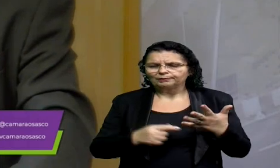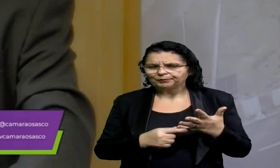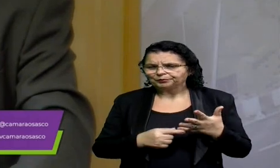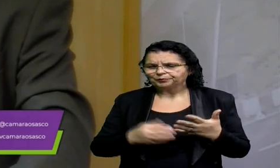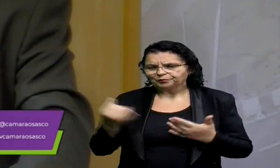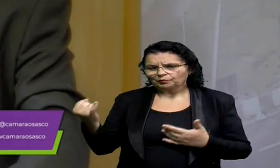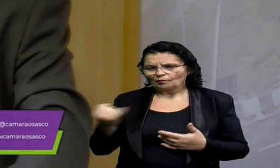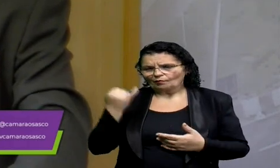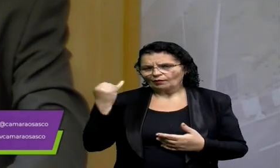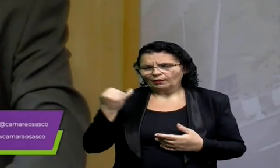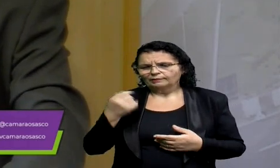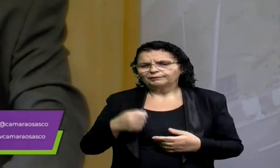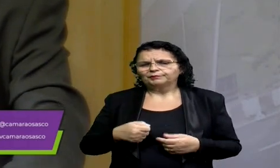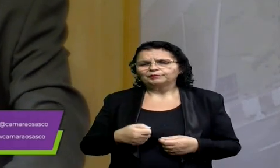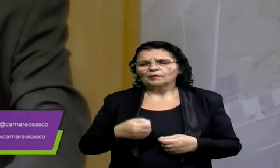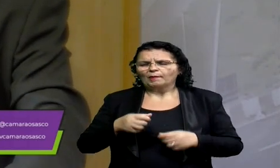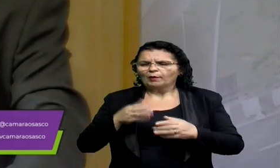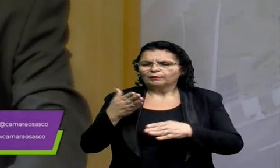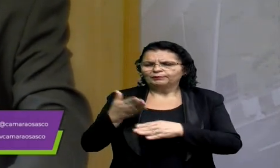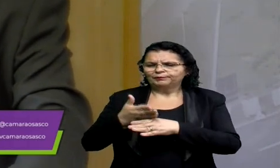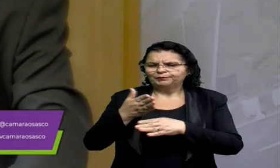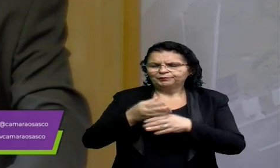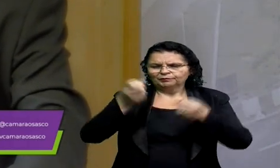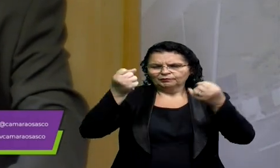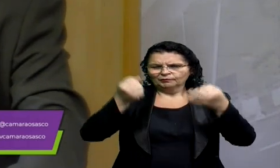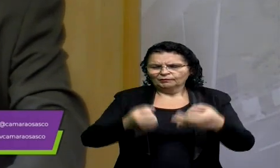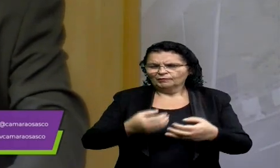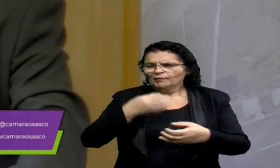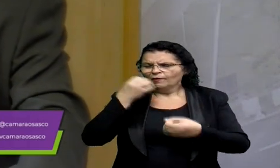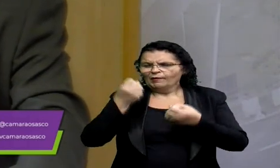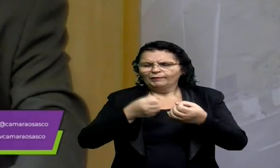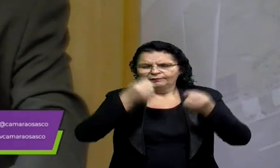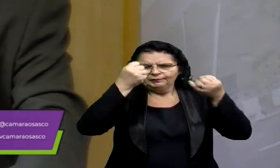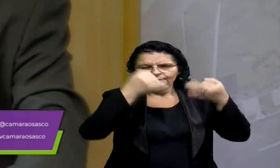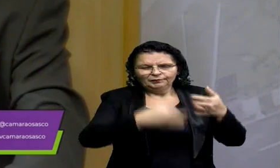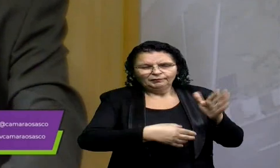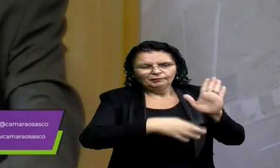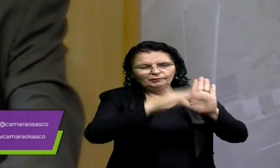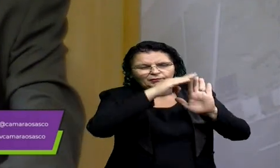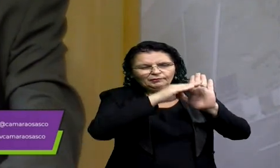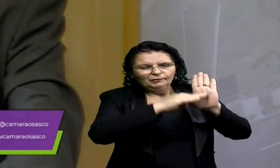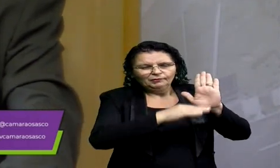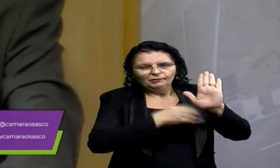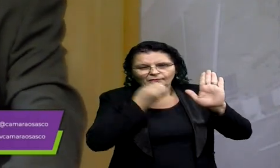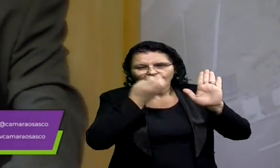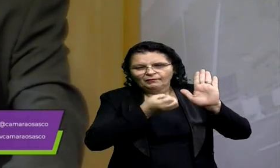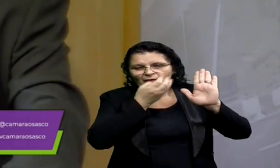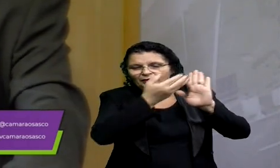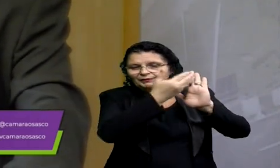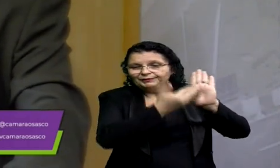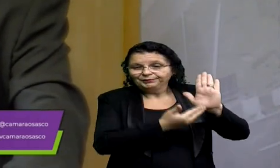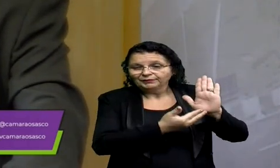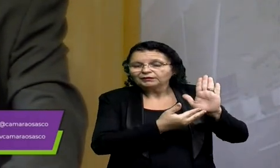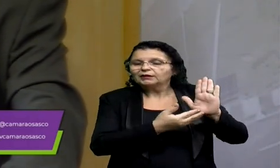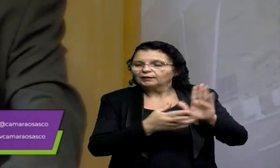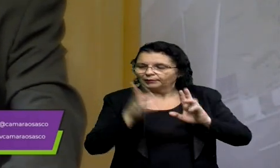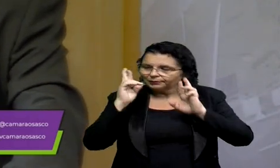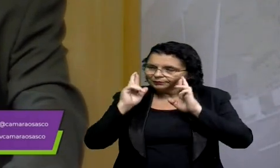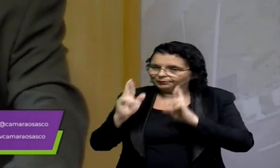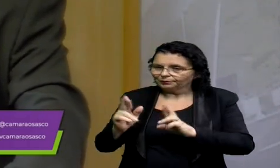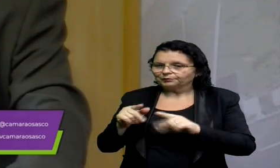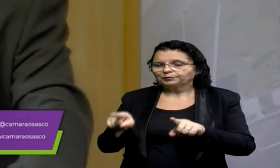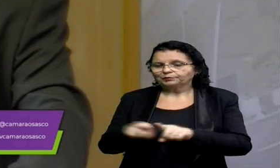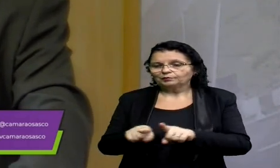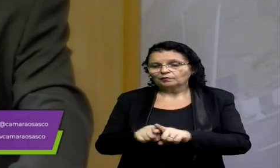gente né ter um mandato e a gente poder passar as necessidades ou as reivindicações dos moradores e a gente conseguir ser atendido porque